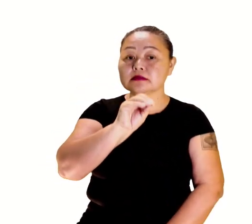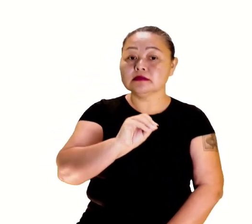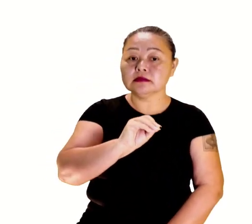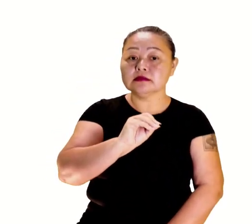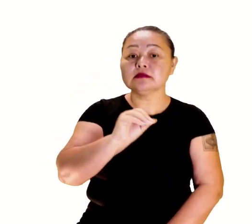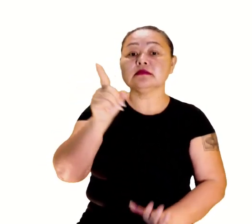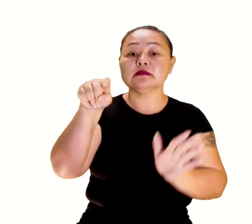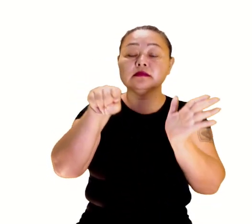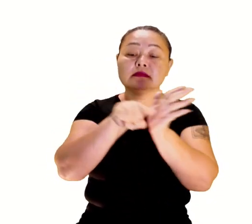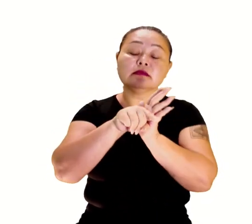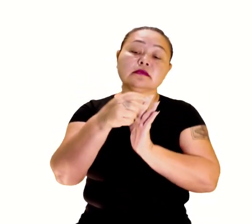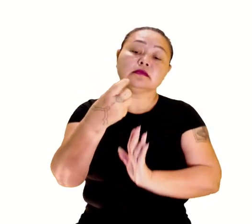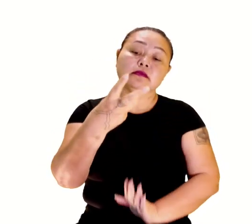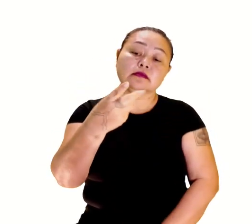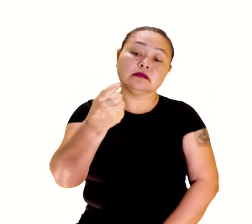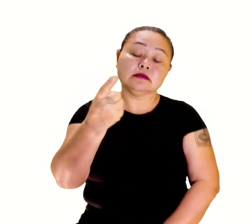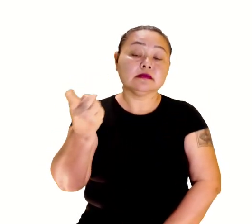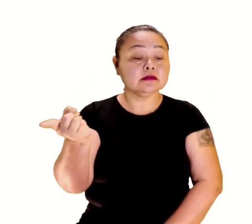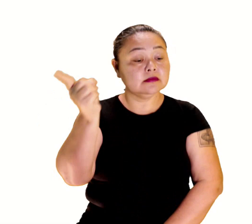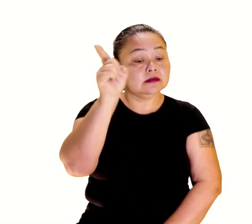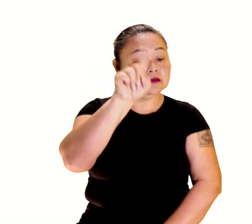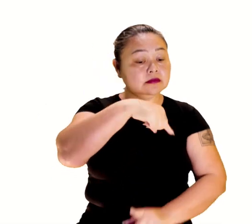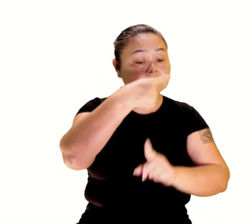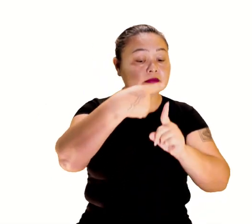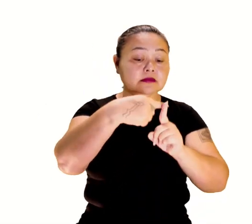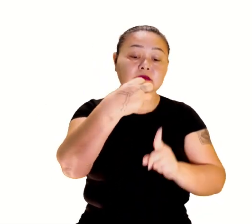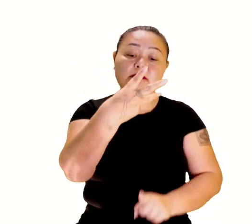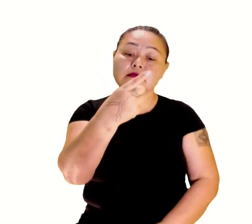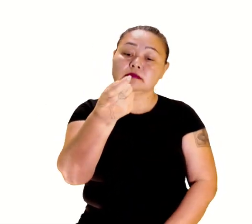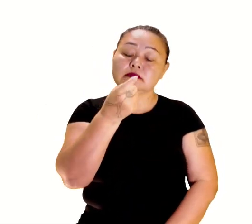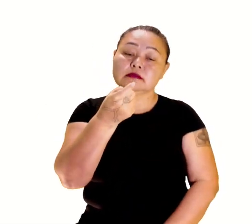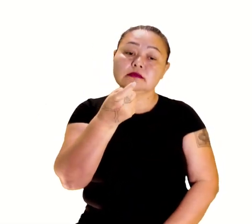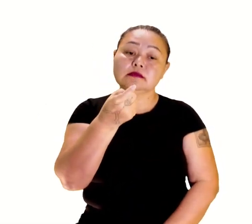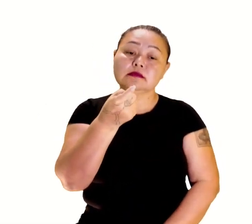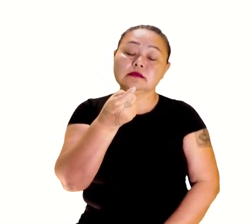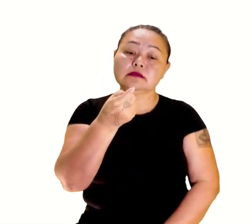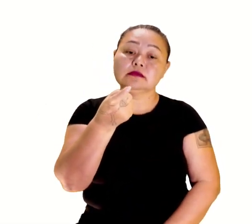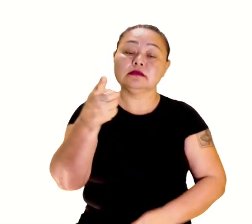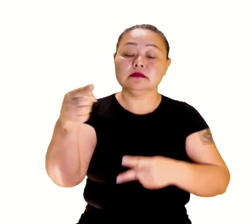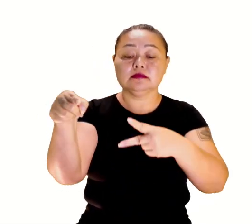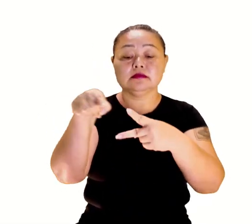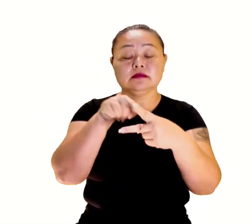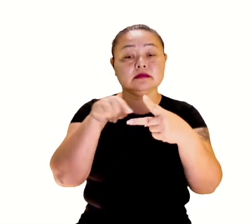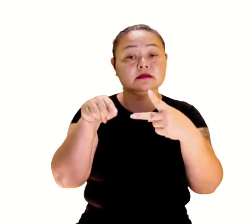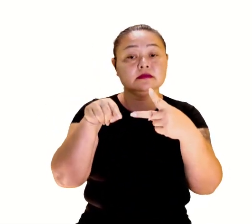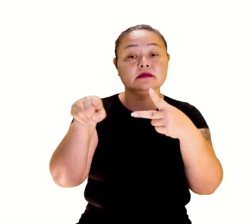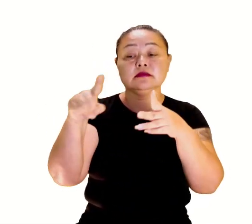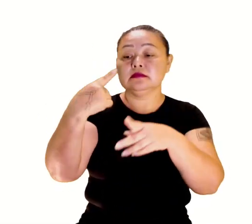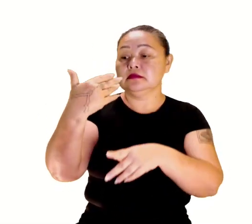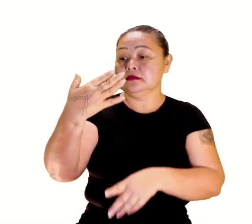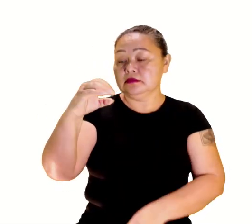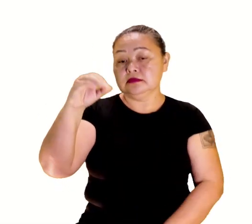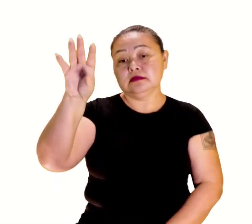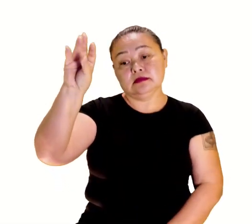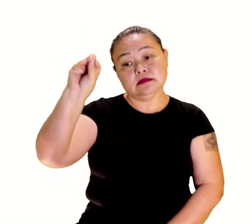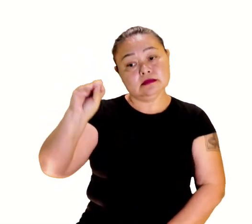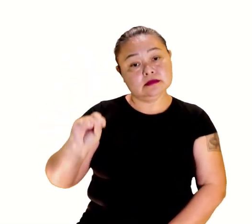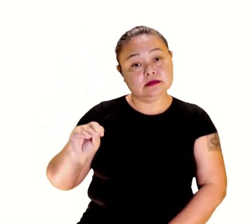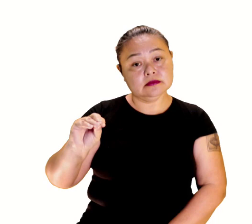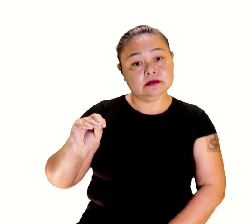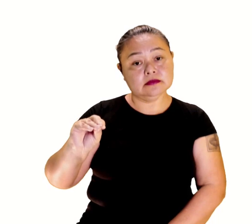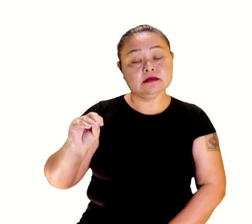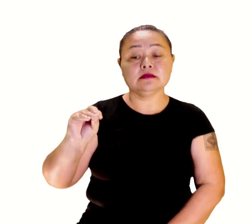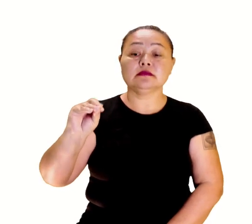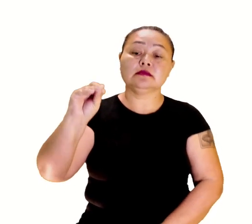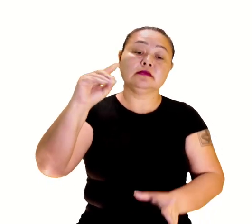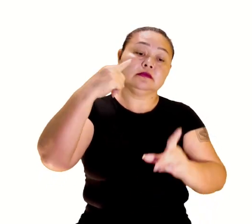menos 3x passa para o primeiro membro. Mais 3x. Mais 3x. Menor que 40 continua 40. E o